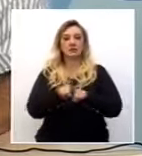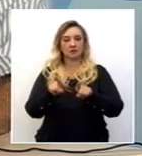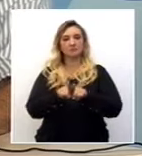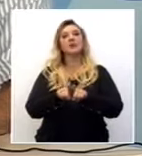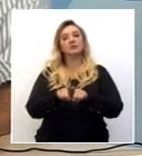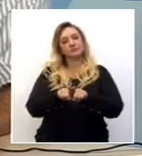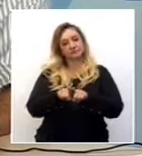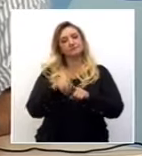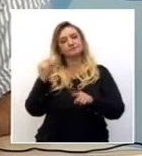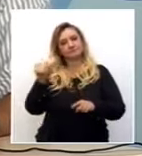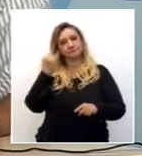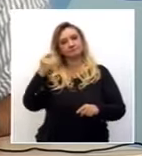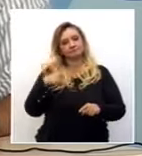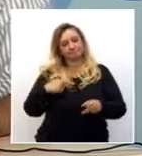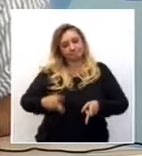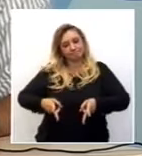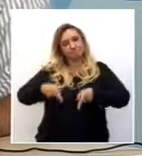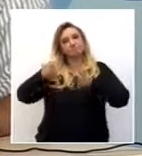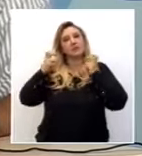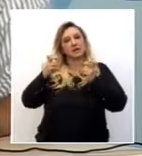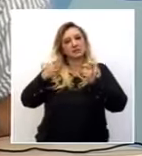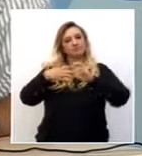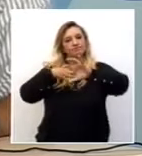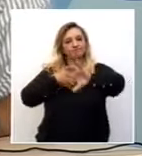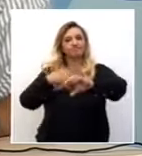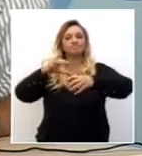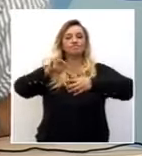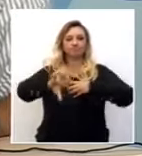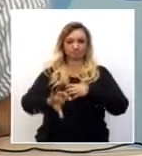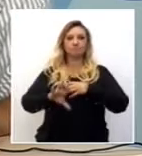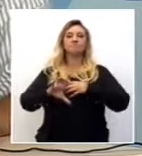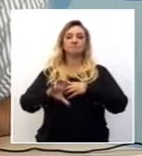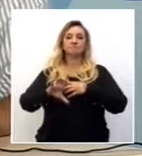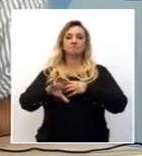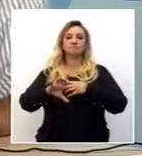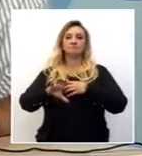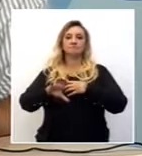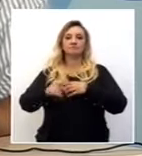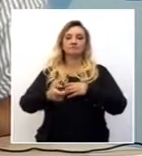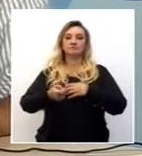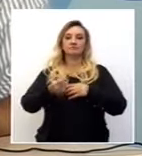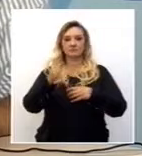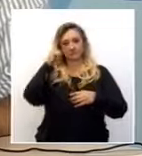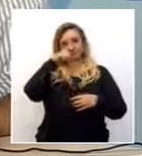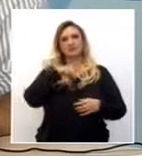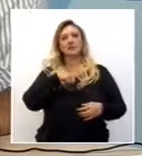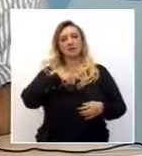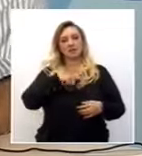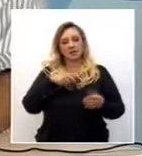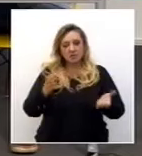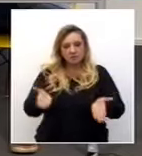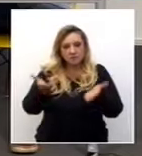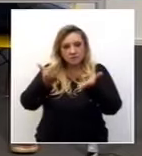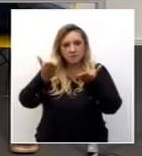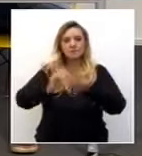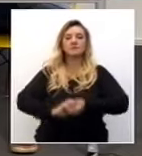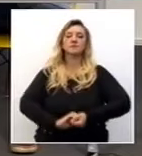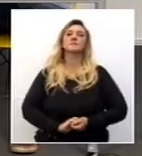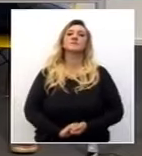a gente ter esse olhar, né, também para aqueles alunos que têm um pouco de dificuldade. Sim.